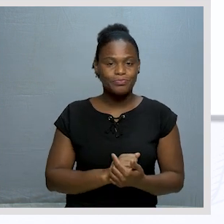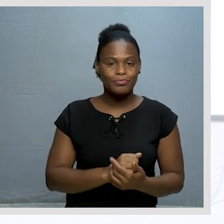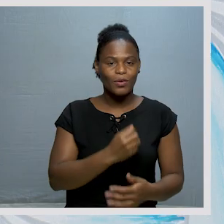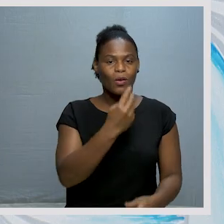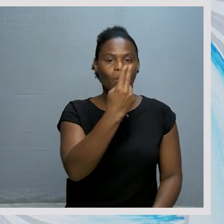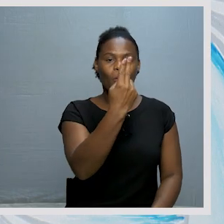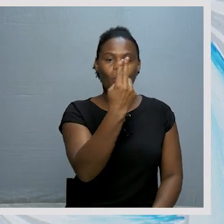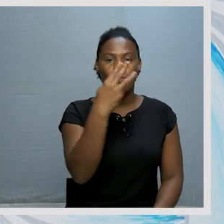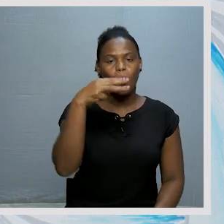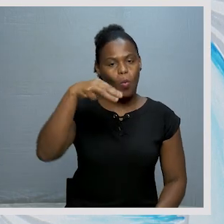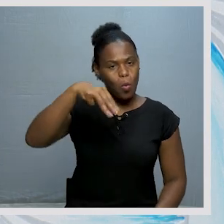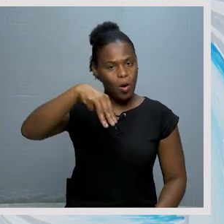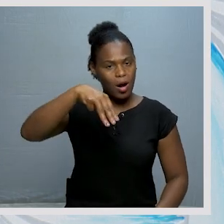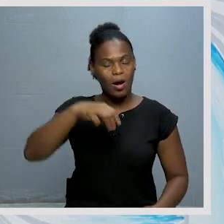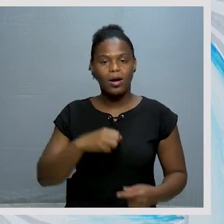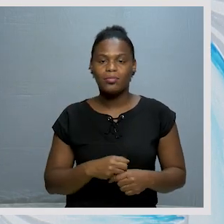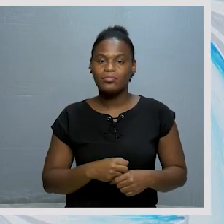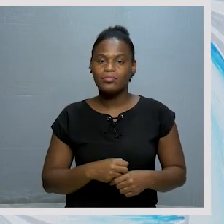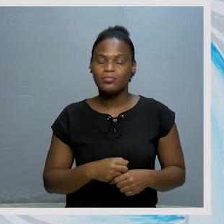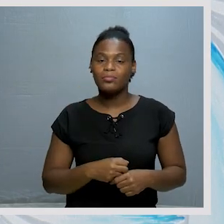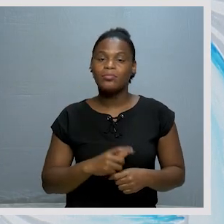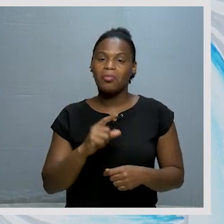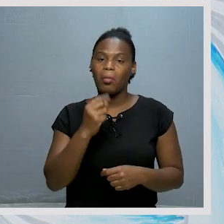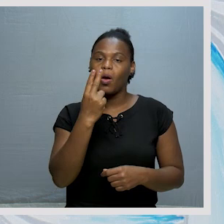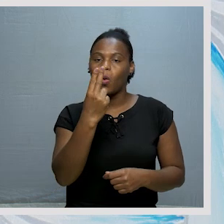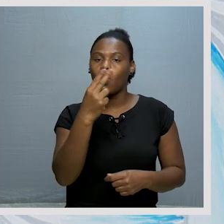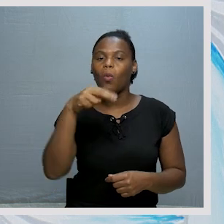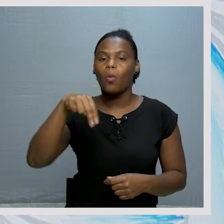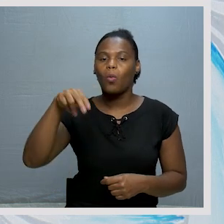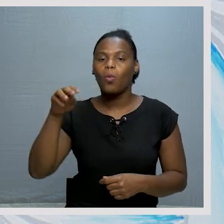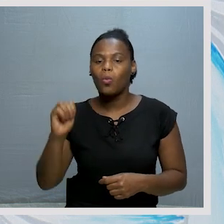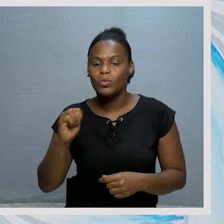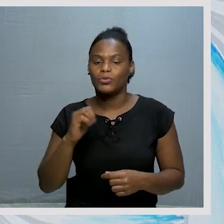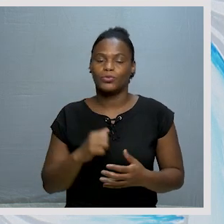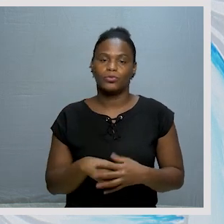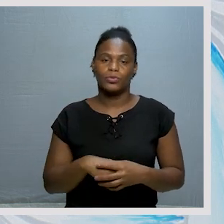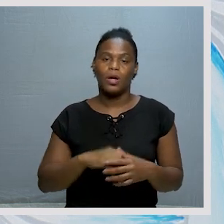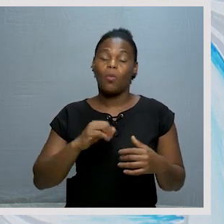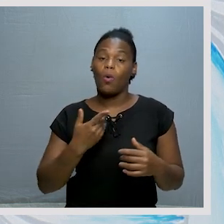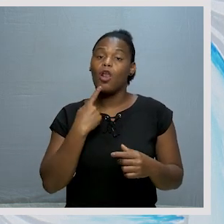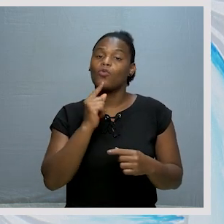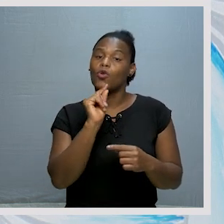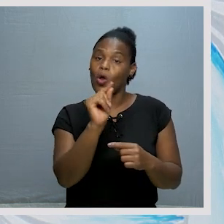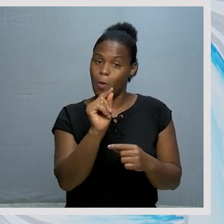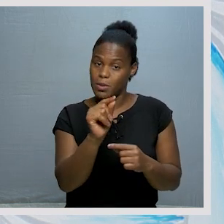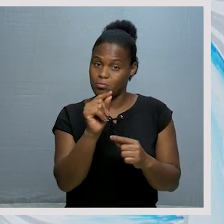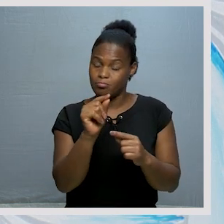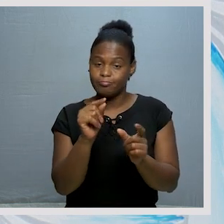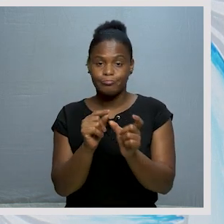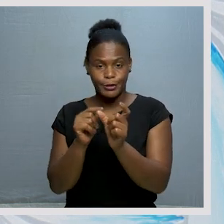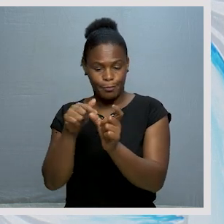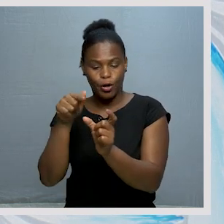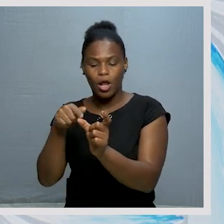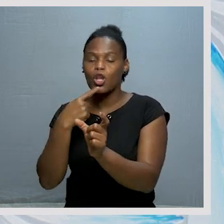uns. Entenderam? Quando temos um nome e antes desse nome aparecem